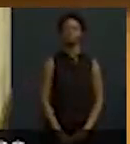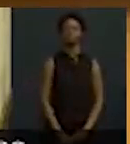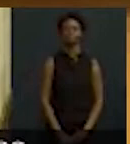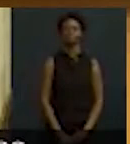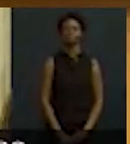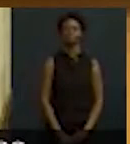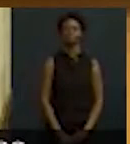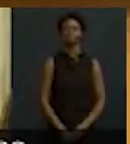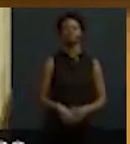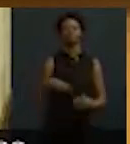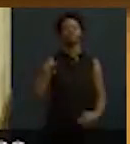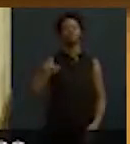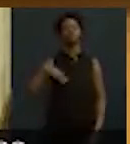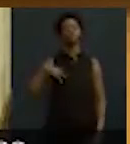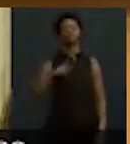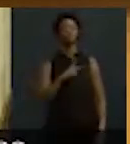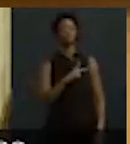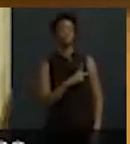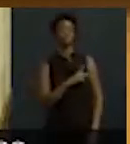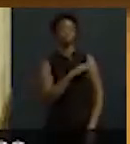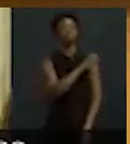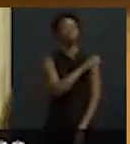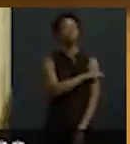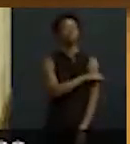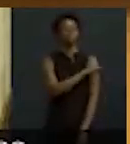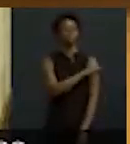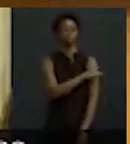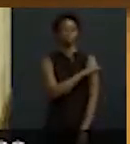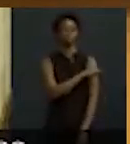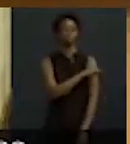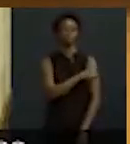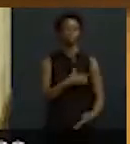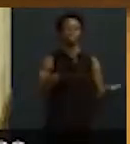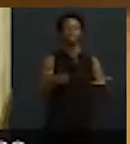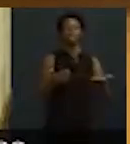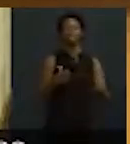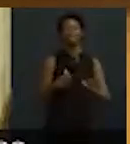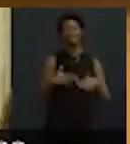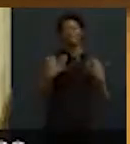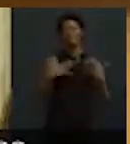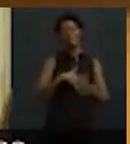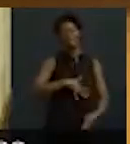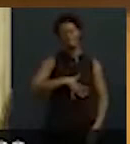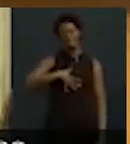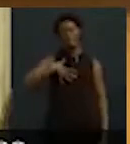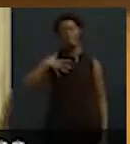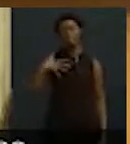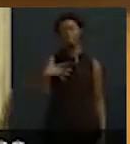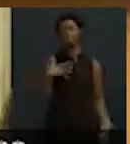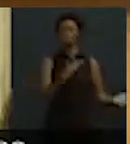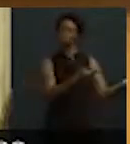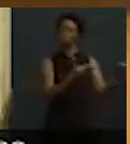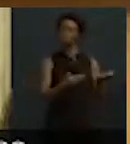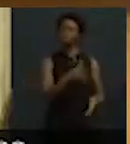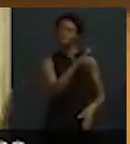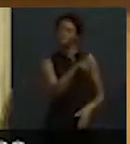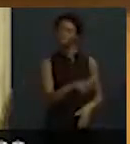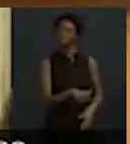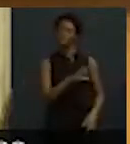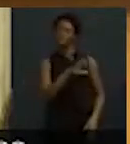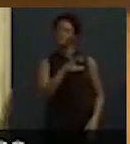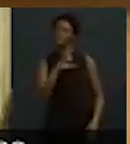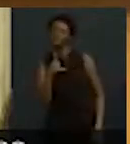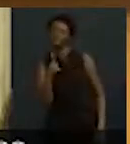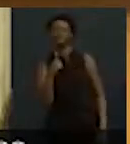O Ministério Público do Estado do Rio de Janeiro tem a honra de convidar a coordenadora